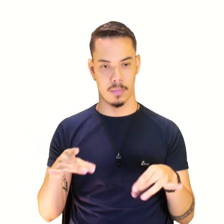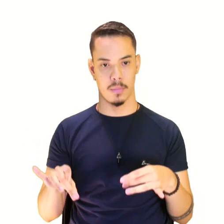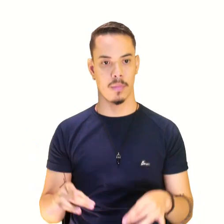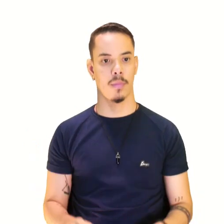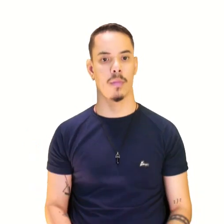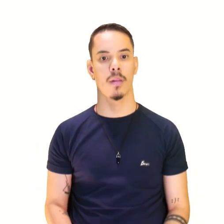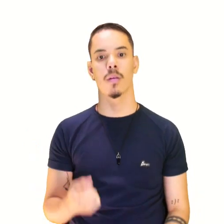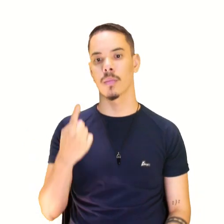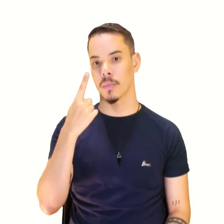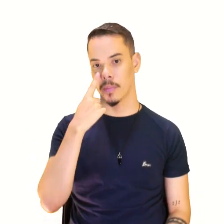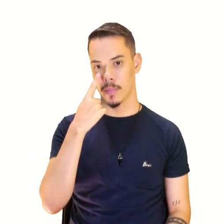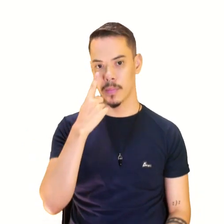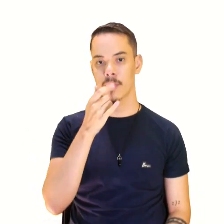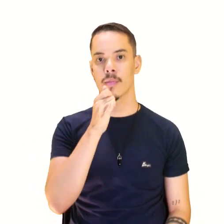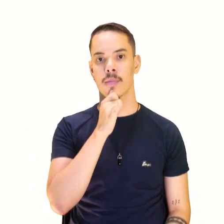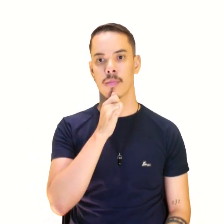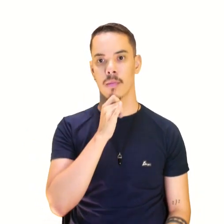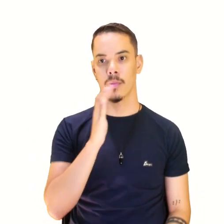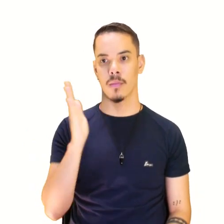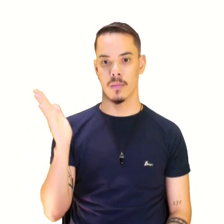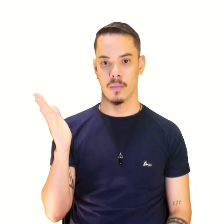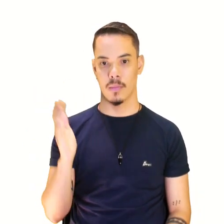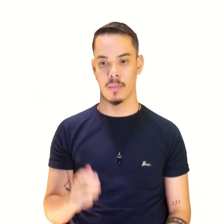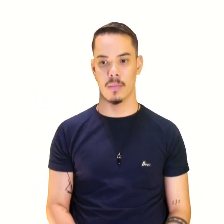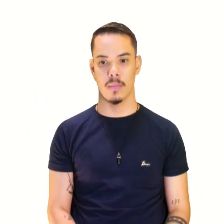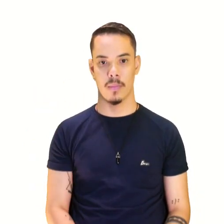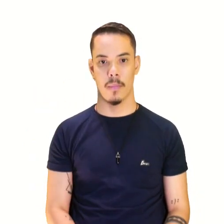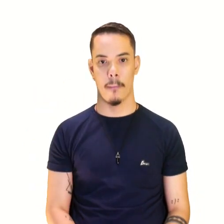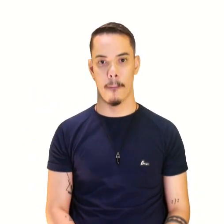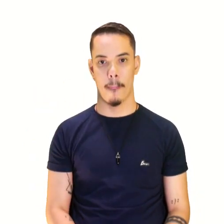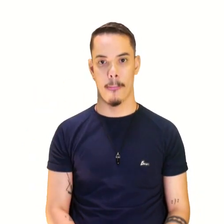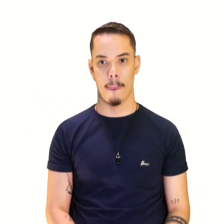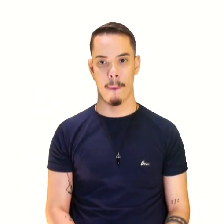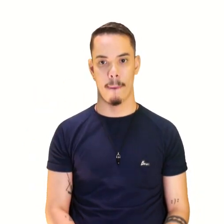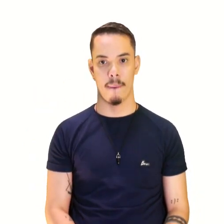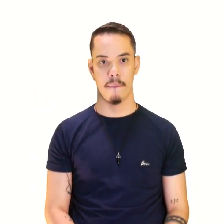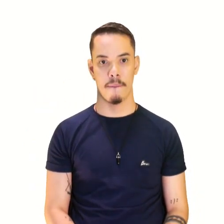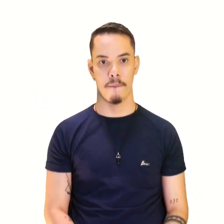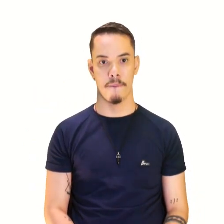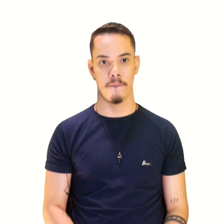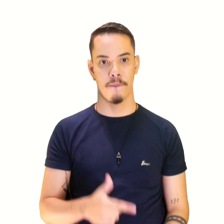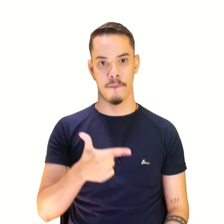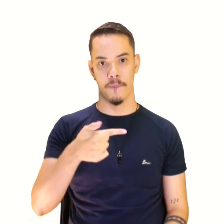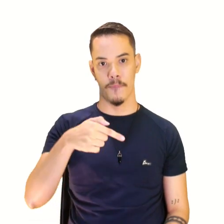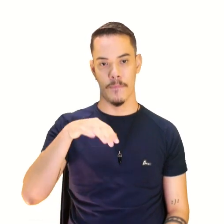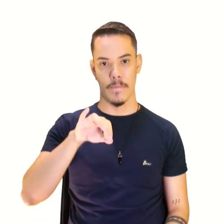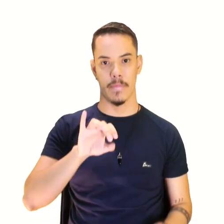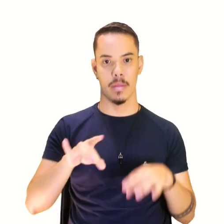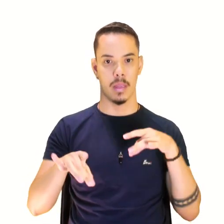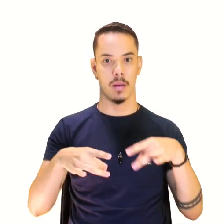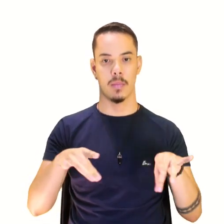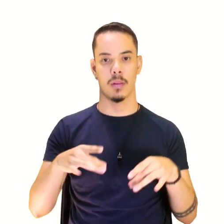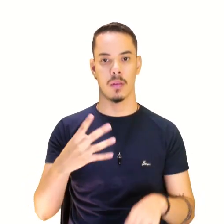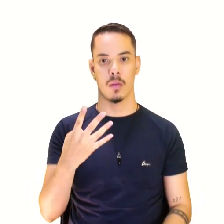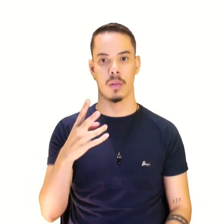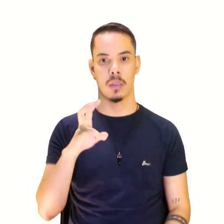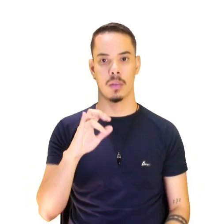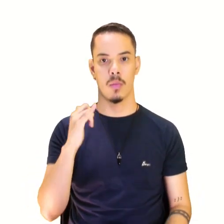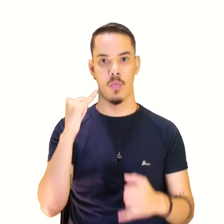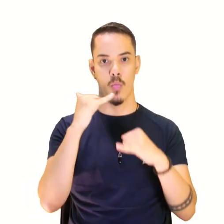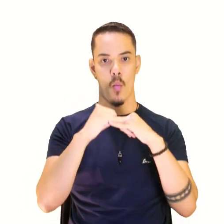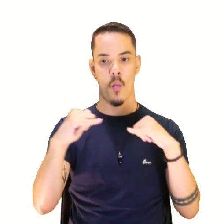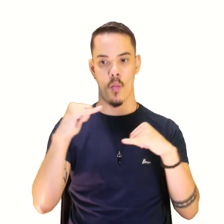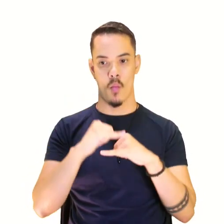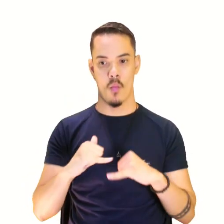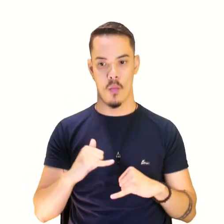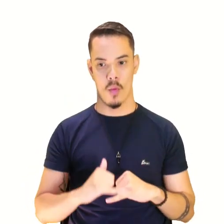páginas, número de linhas por página. 270 páginas, 45 linhas por